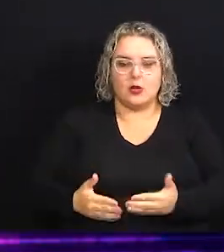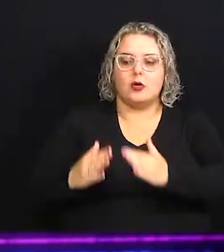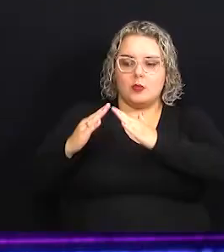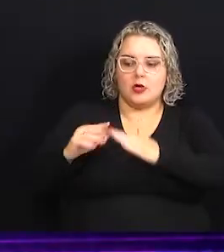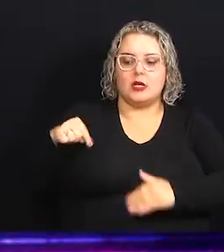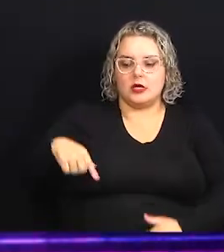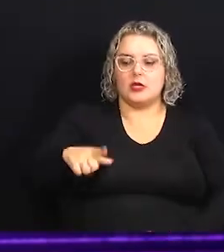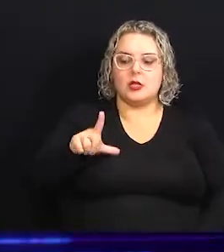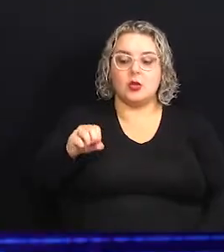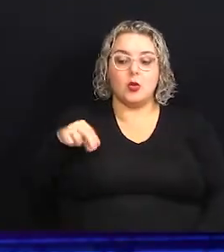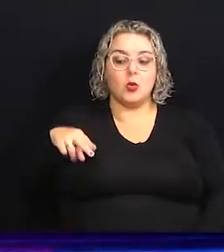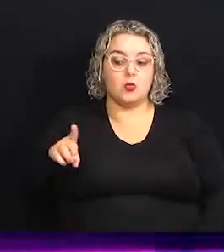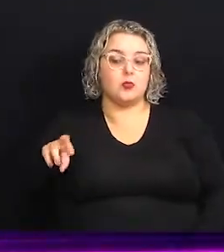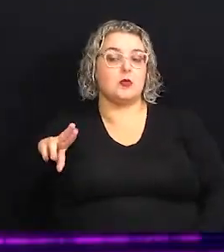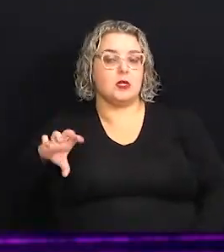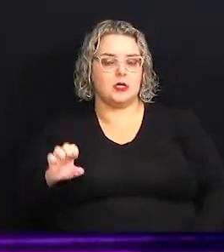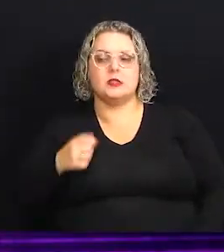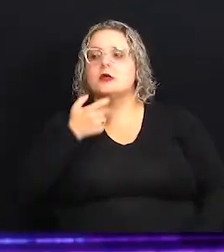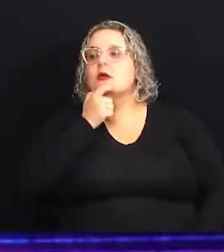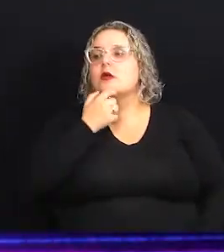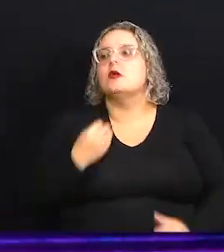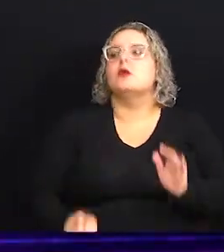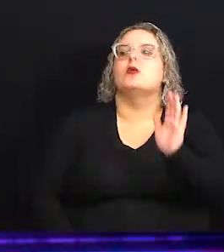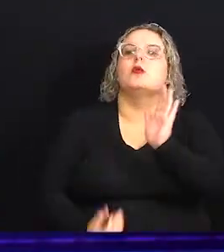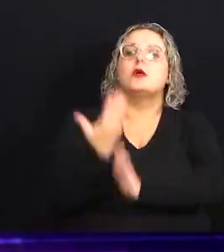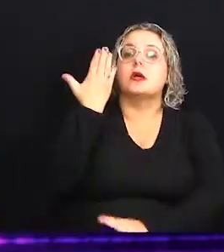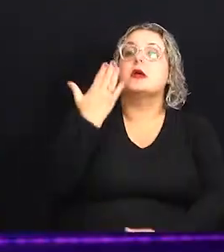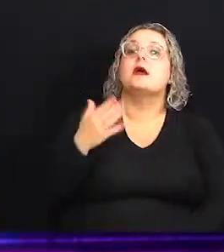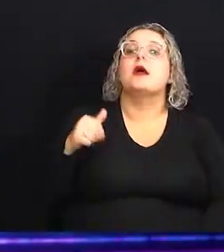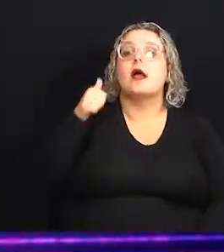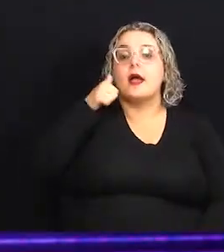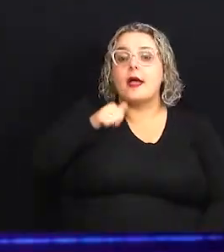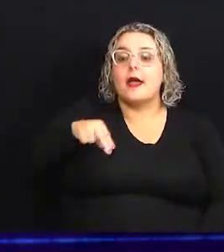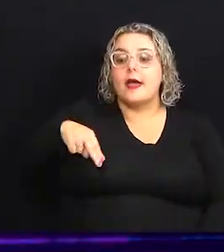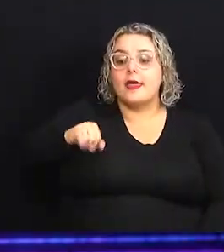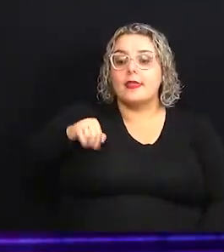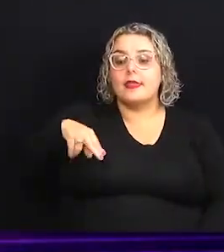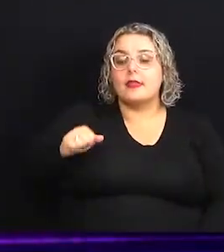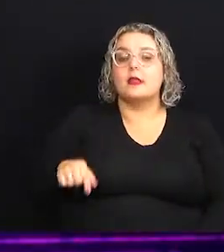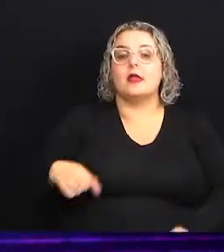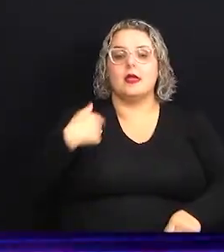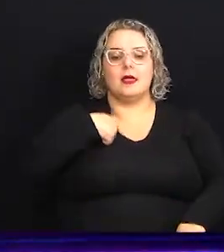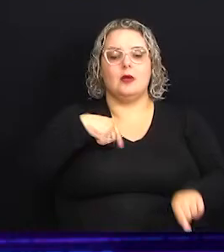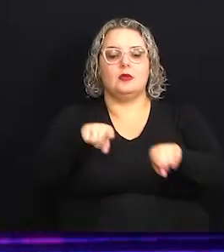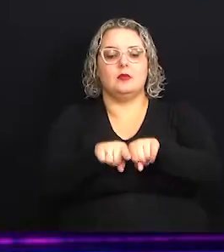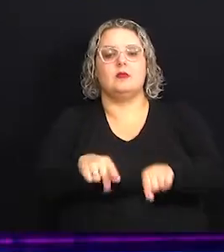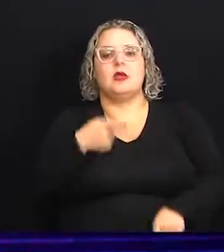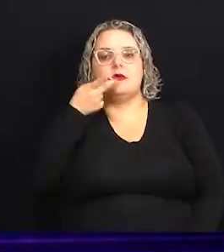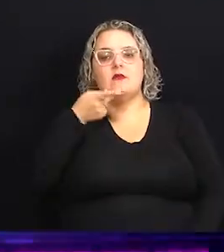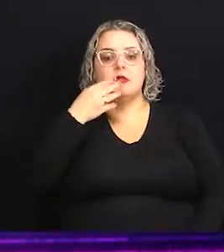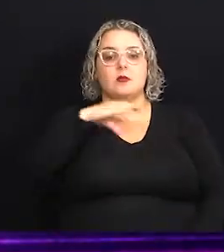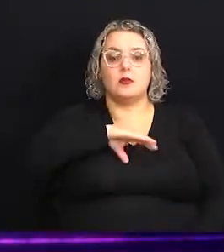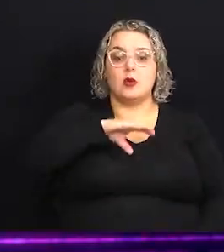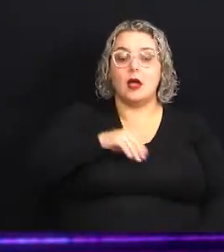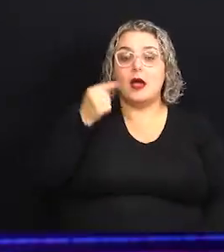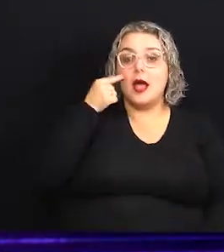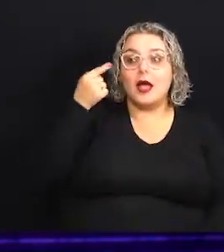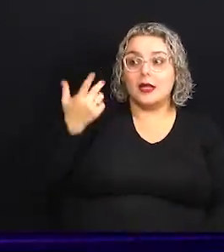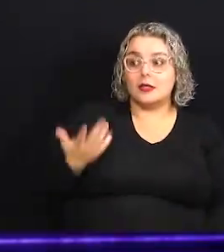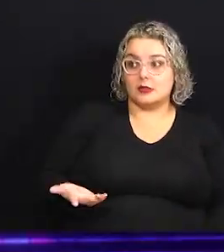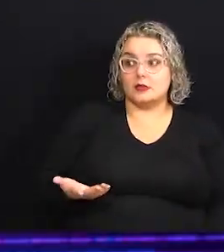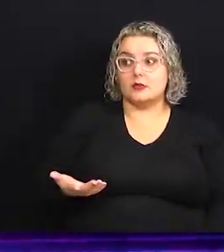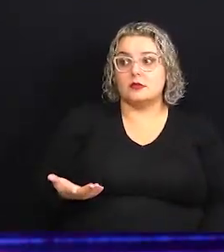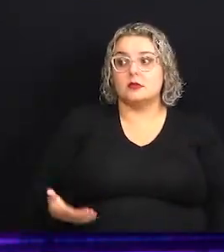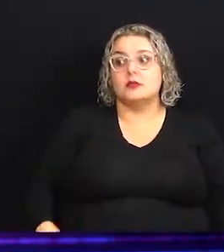principal motivo é porque quando eu criei a Nina no primeiro livro, Eu Também Falo Português, a intenção era que